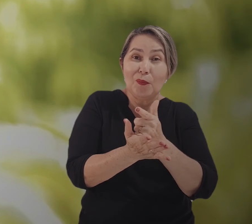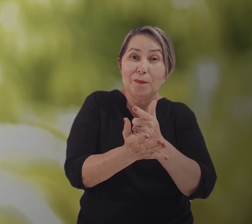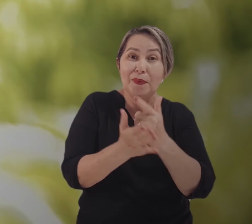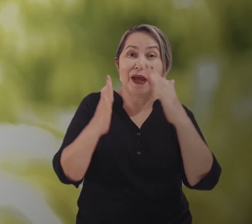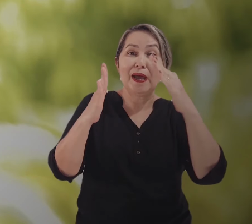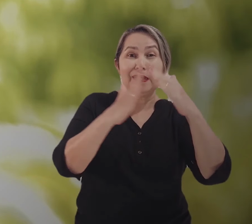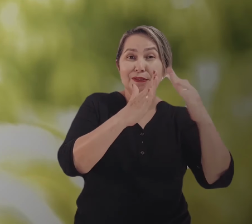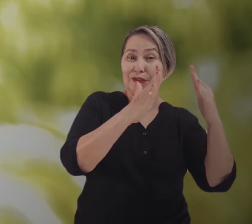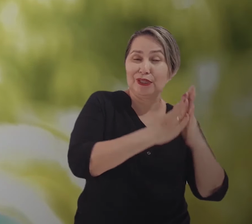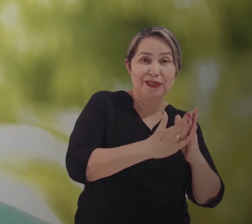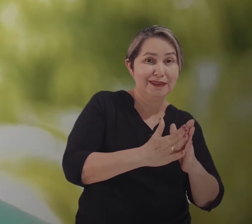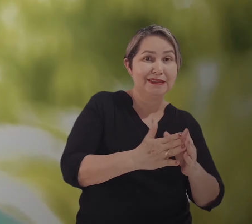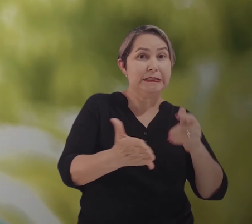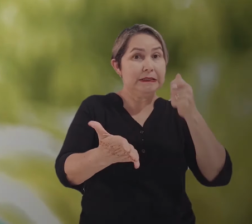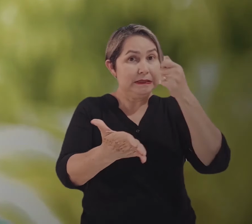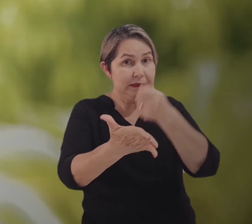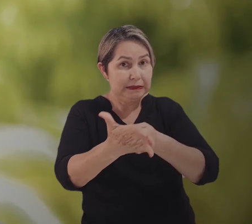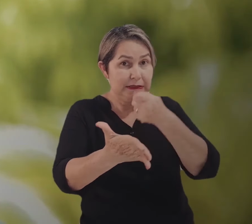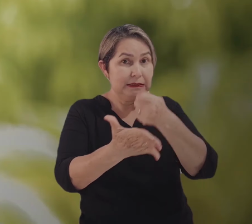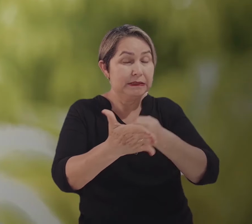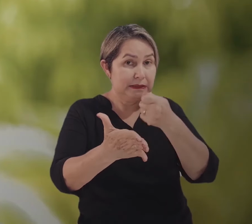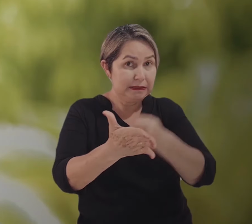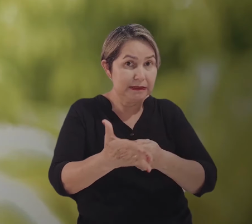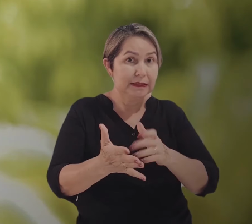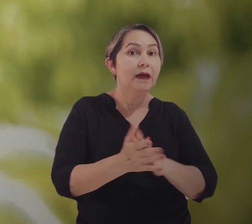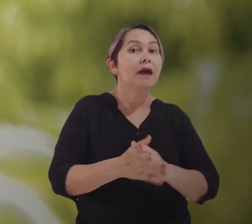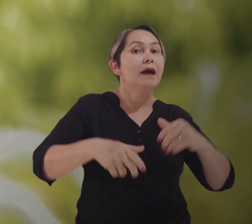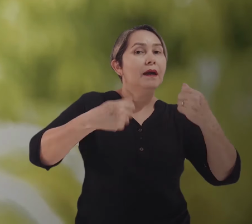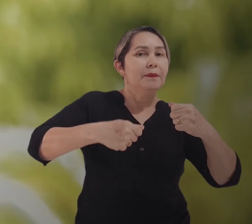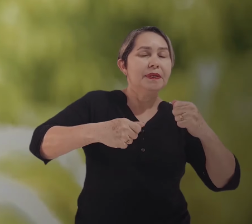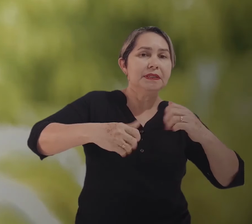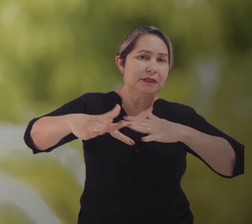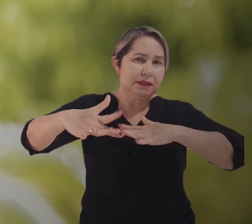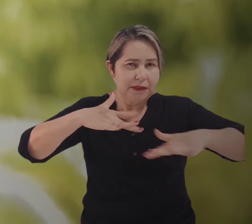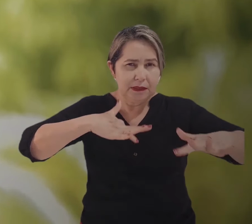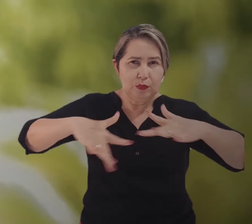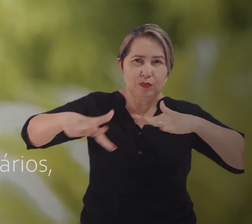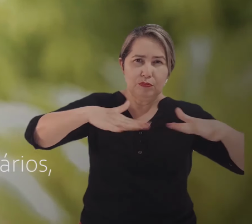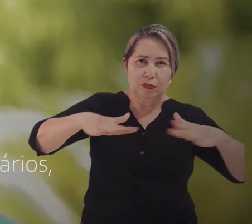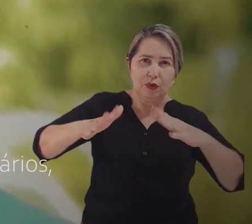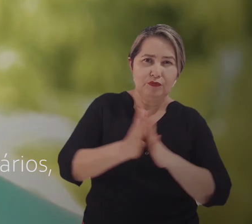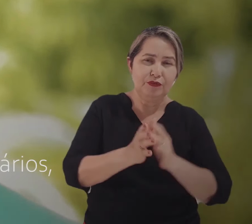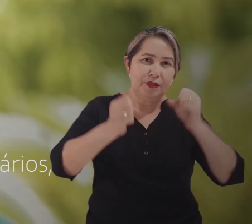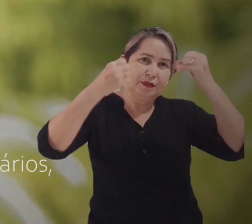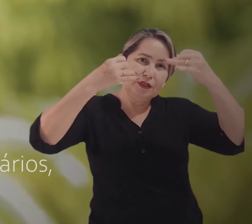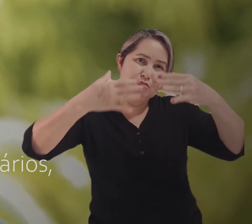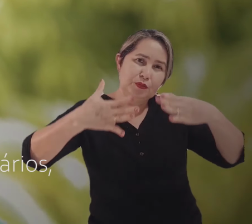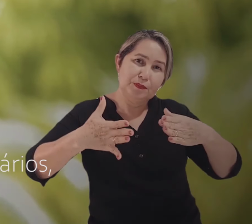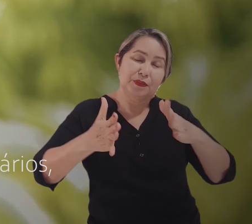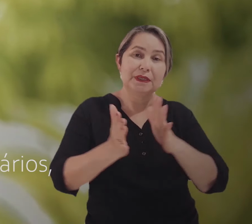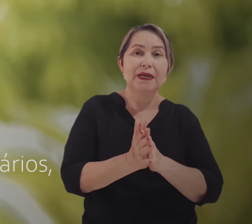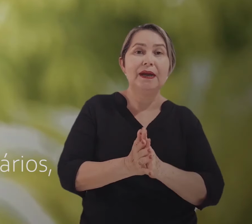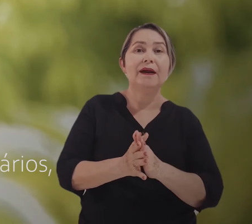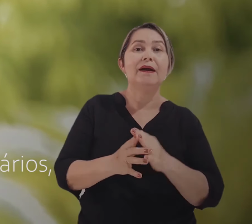né? Inclusive, outro dia estava falando que ele fazer que é um movimento falando justamente sobre isso. A maioria